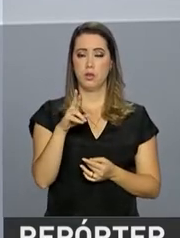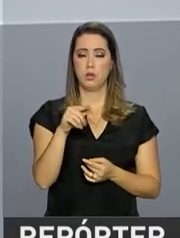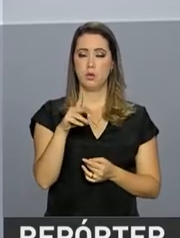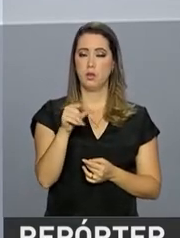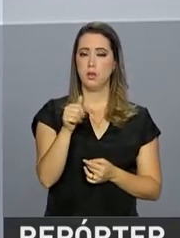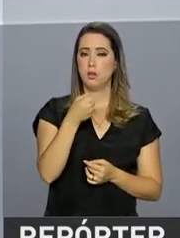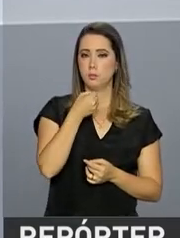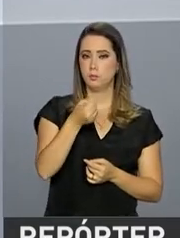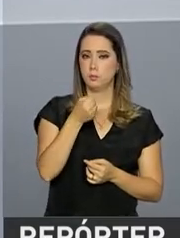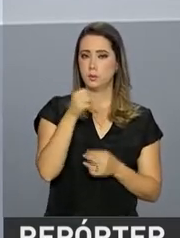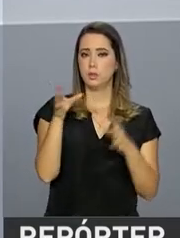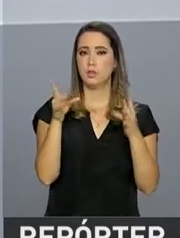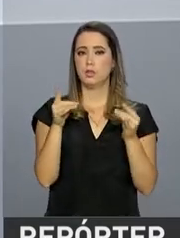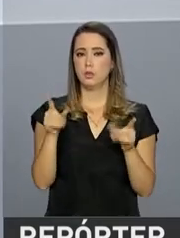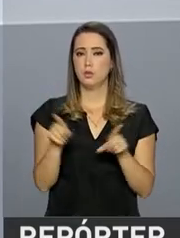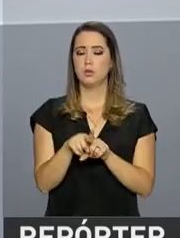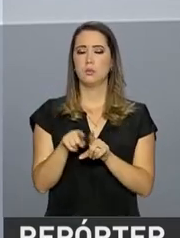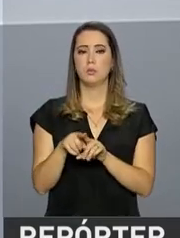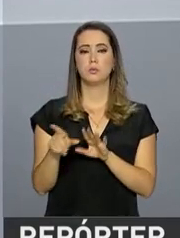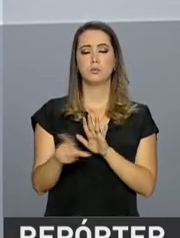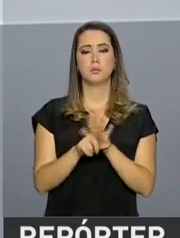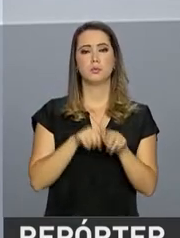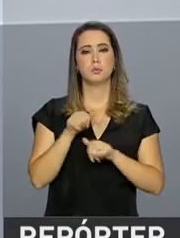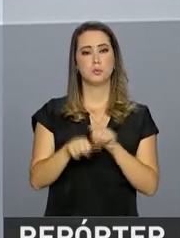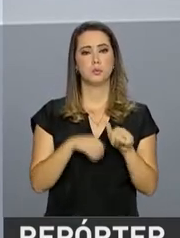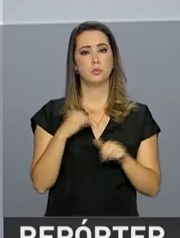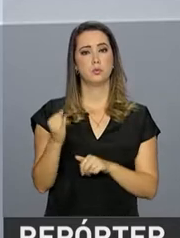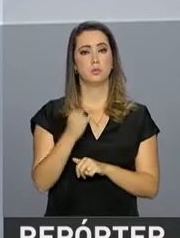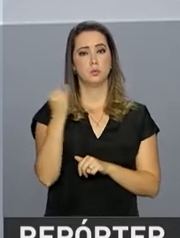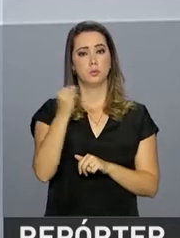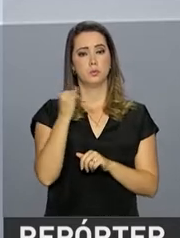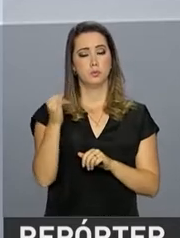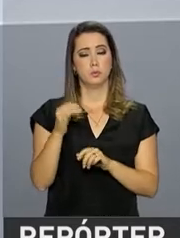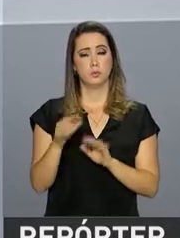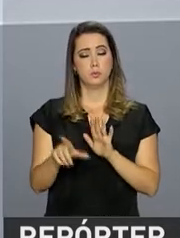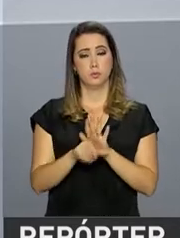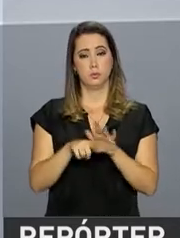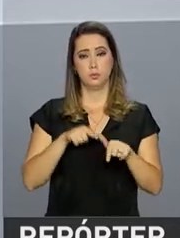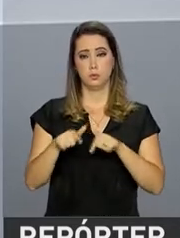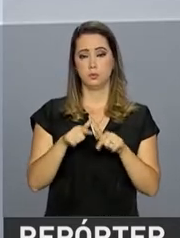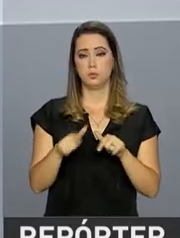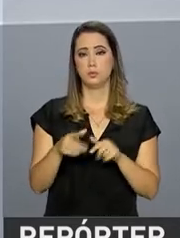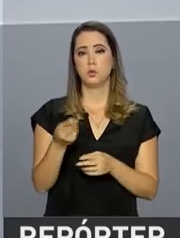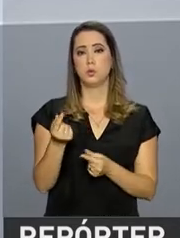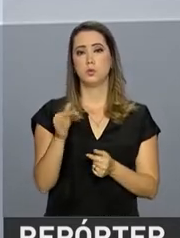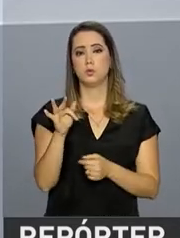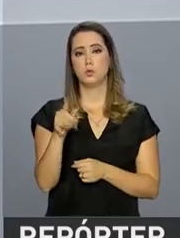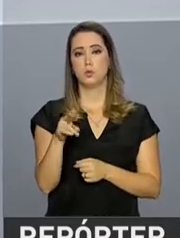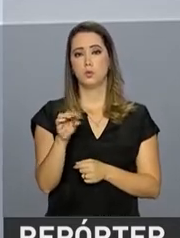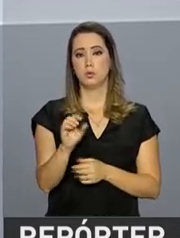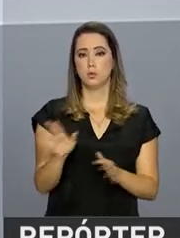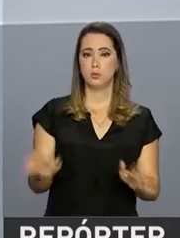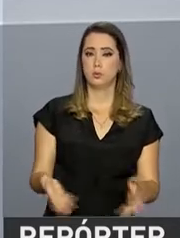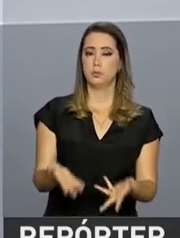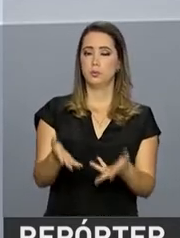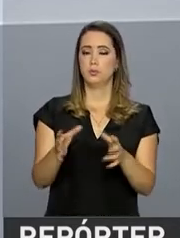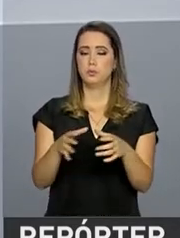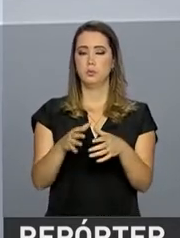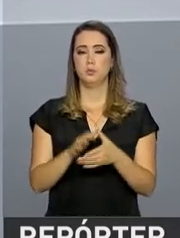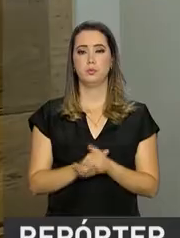temer destacou também a importância da reforma trabalhista e da liberação de recursos do fgts para movimentar o